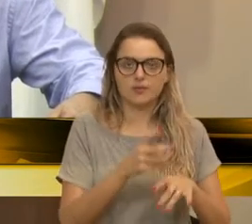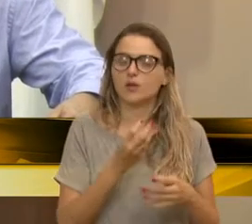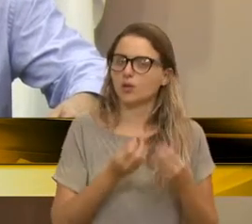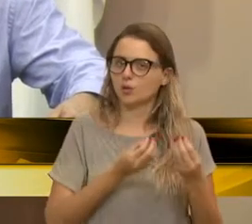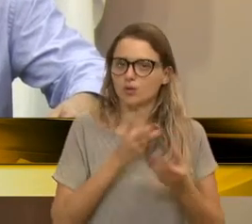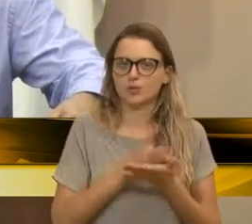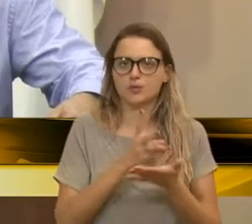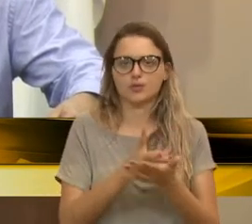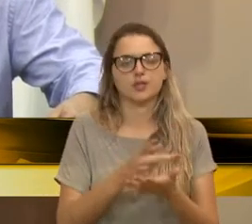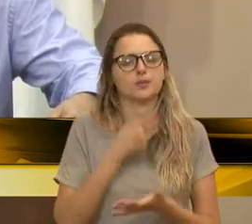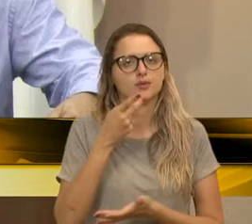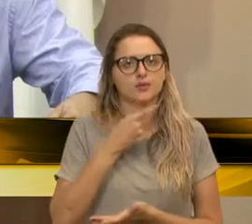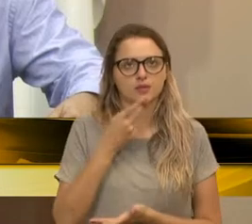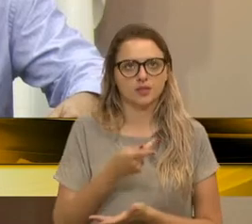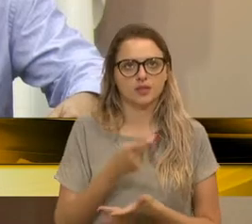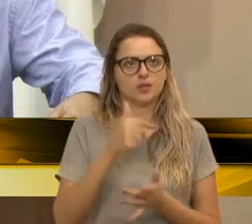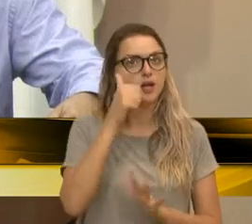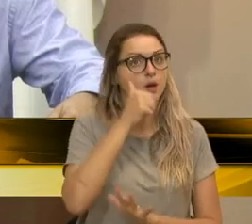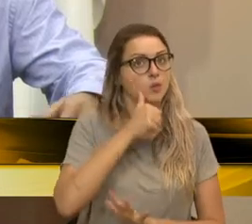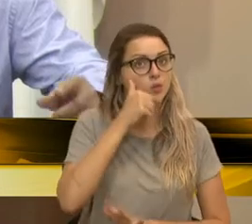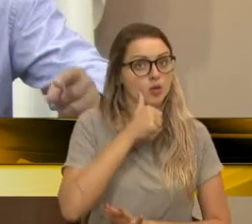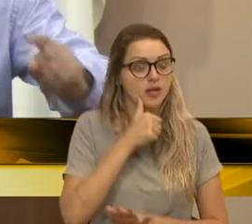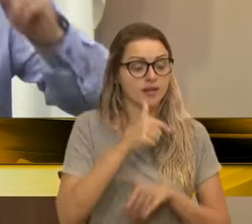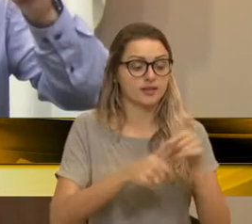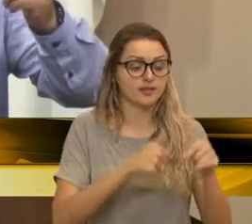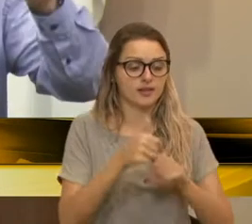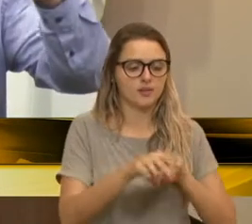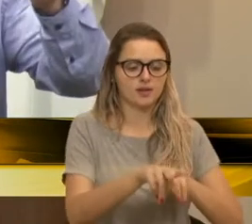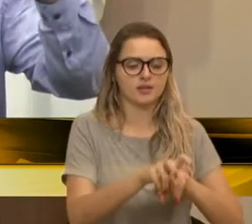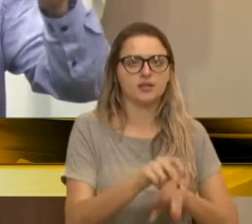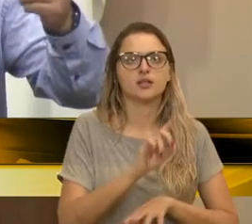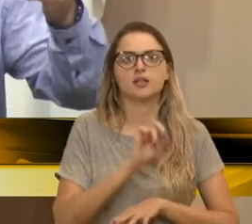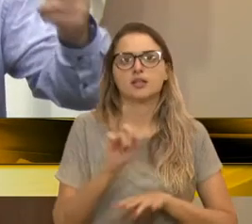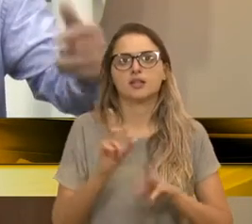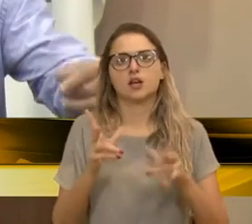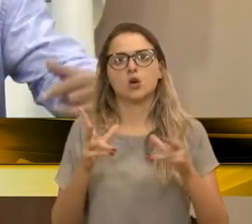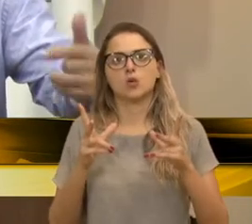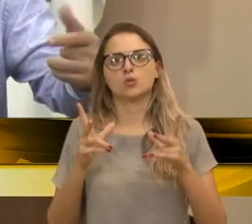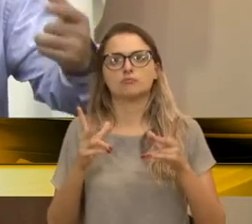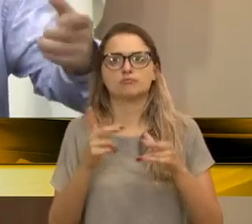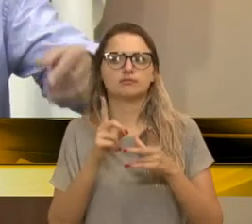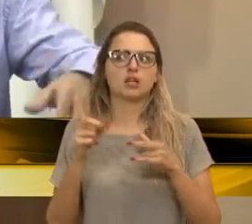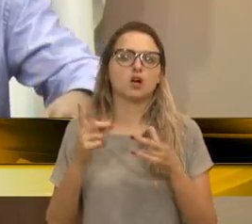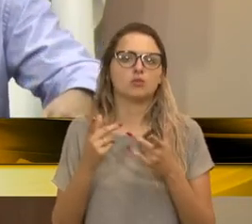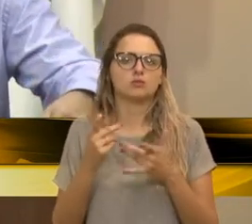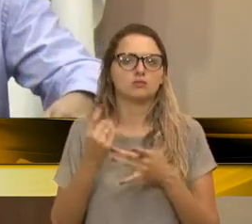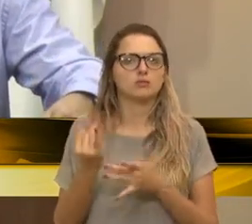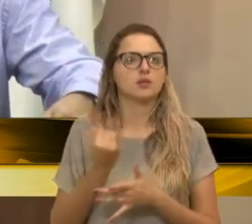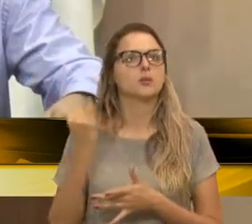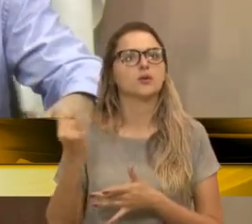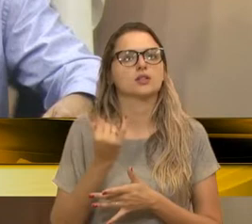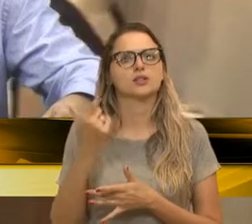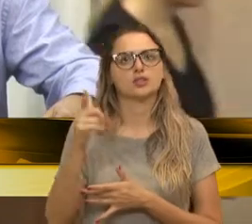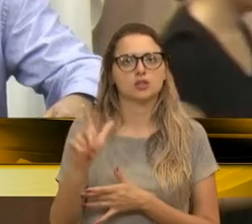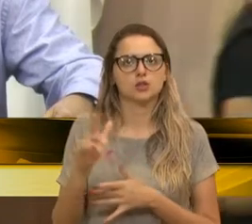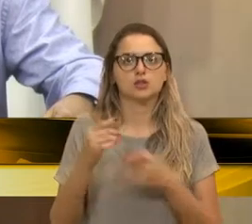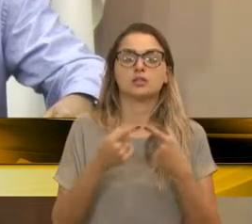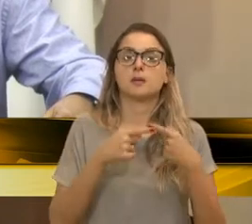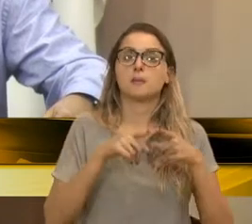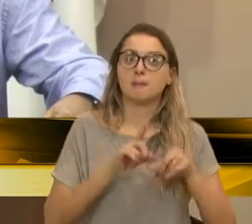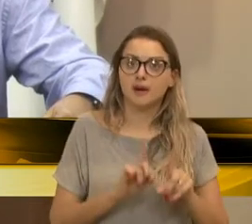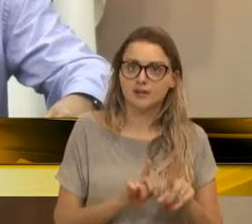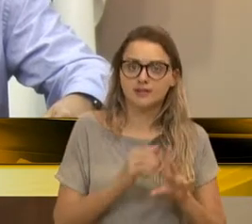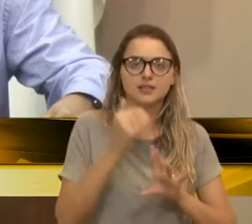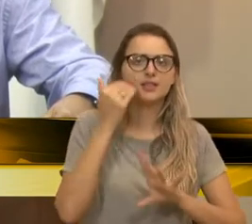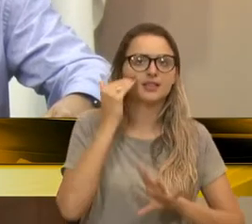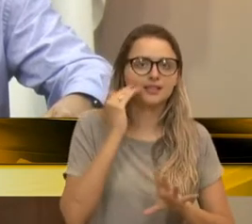ali, no quesito da mulher na zona rural, sem desmerecer as outras entidades, as mulheres de outras classes, a gente entende